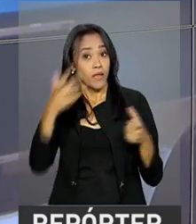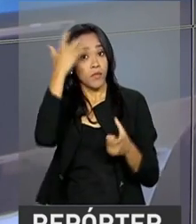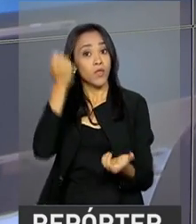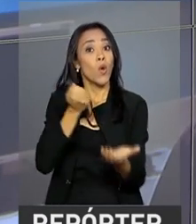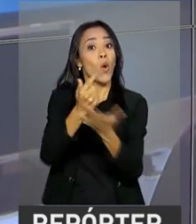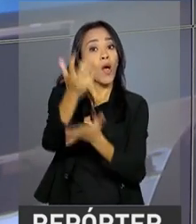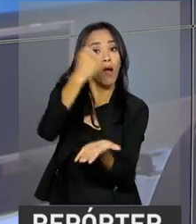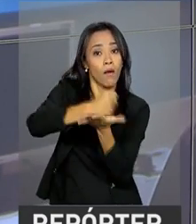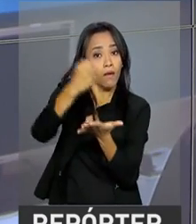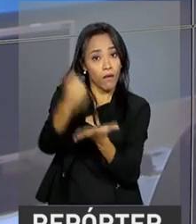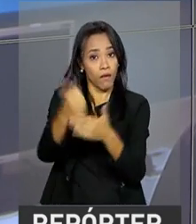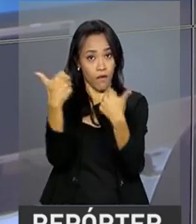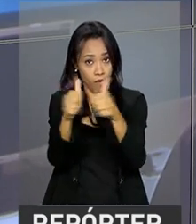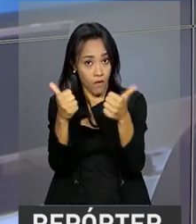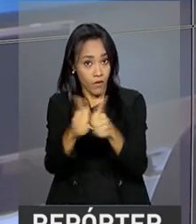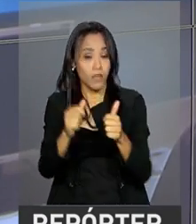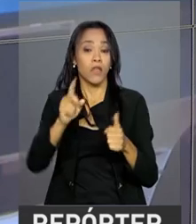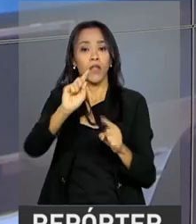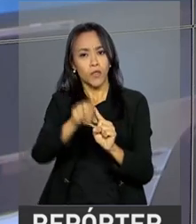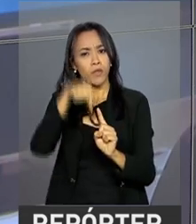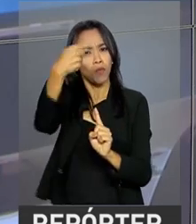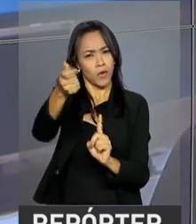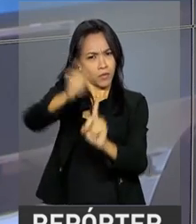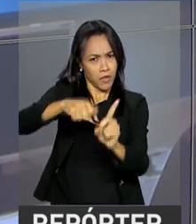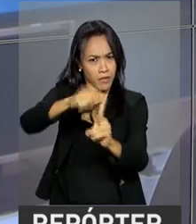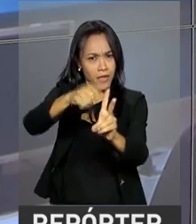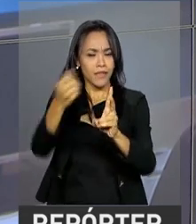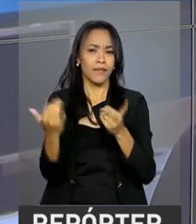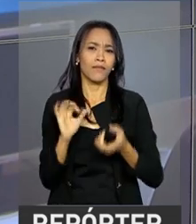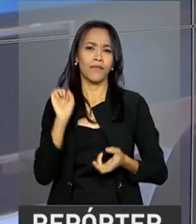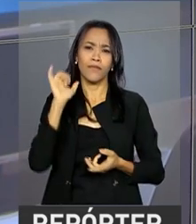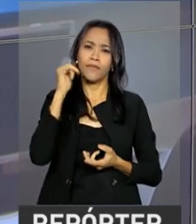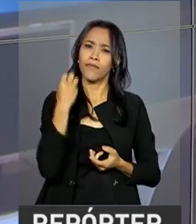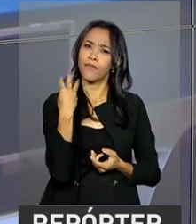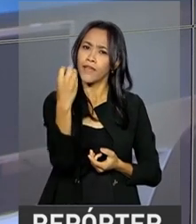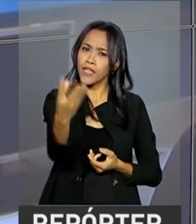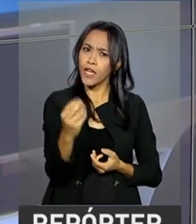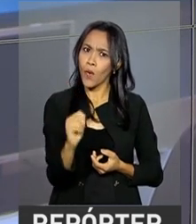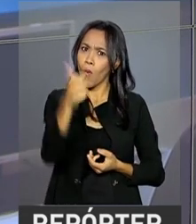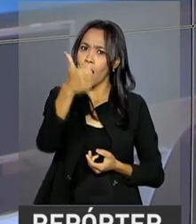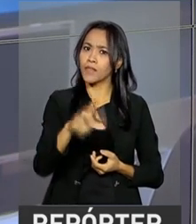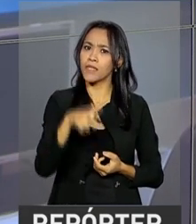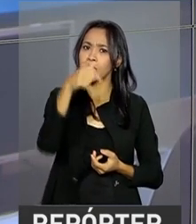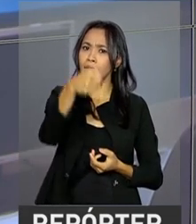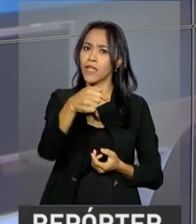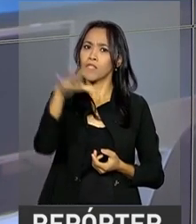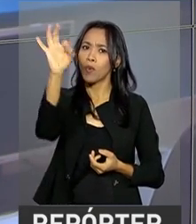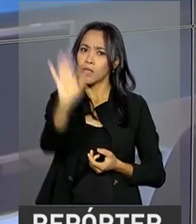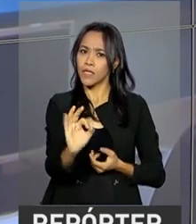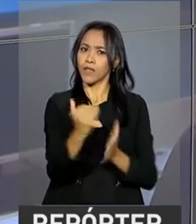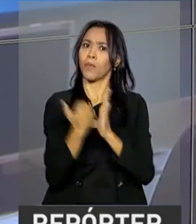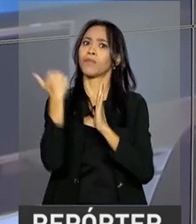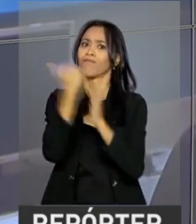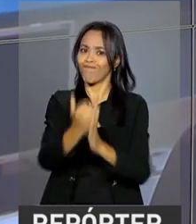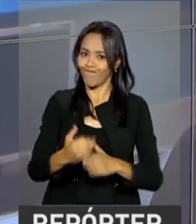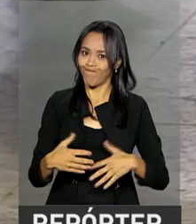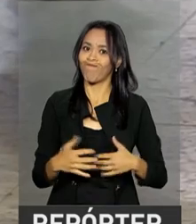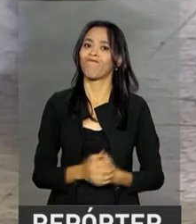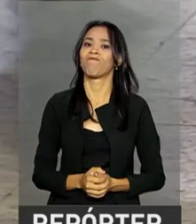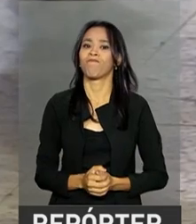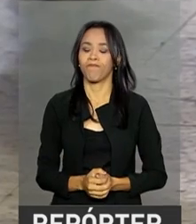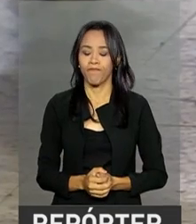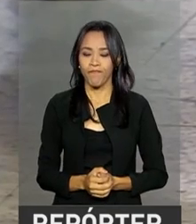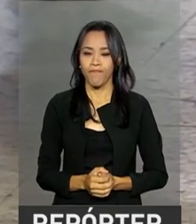os próximos meses, a intenção de viajar por este tipo de transporte cresceu quase 7 pontos percentuais.